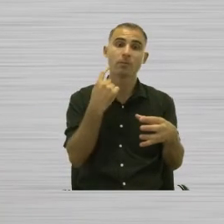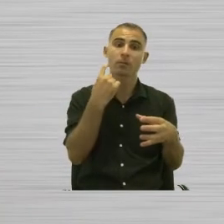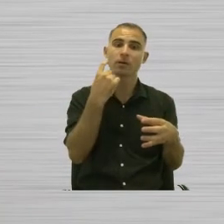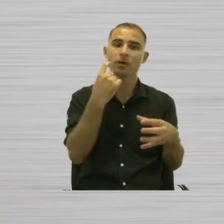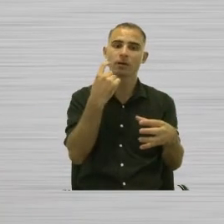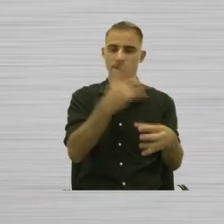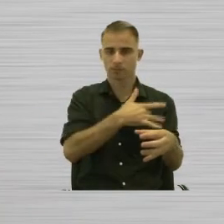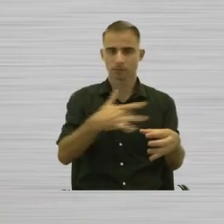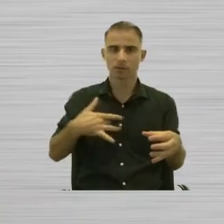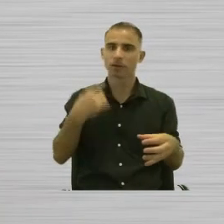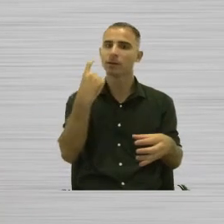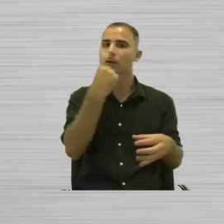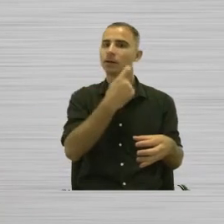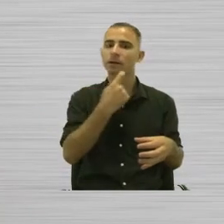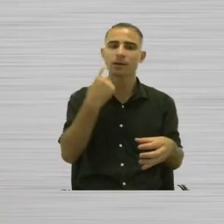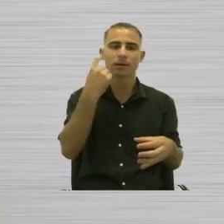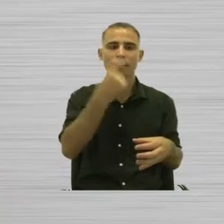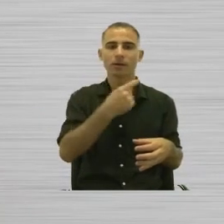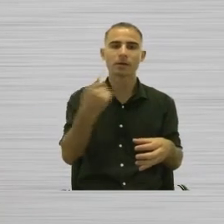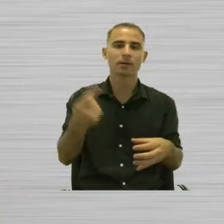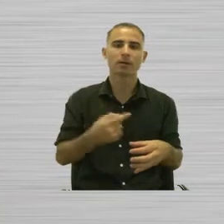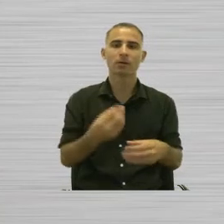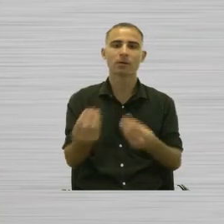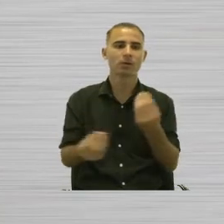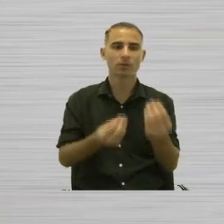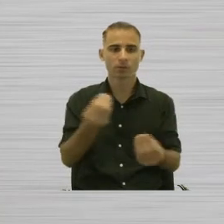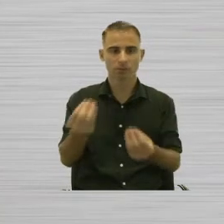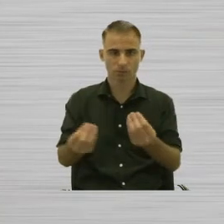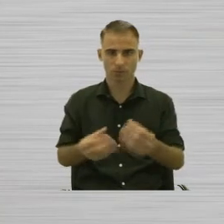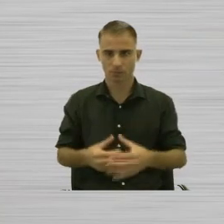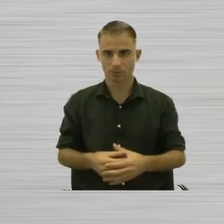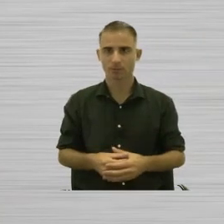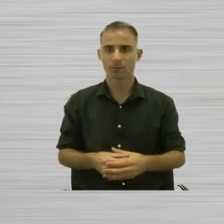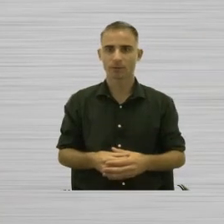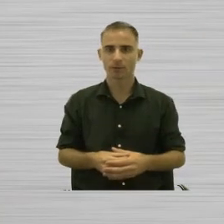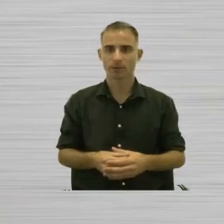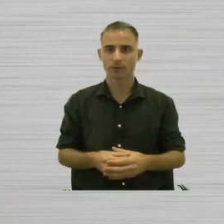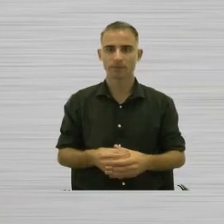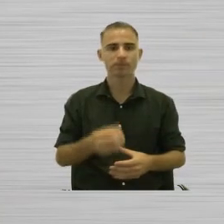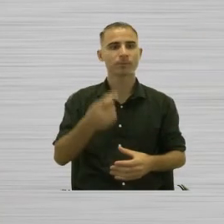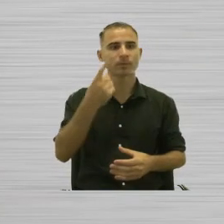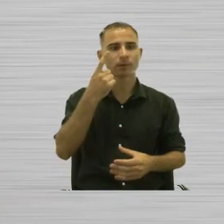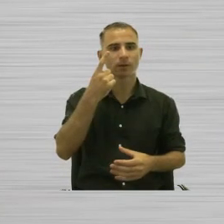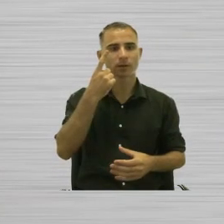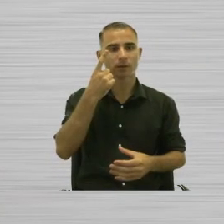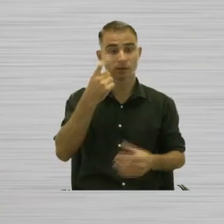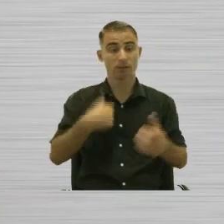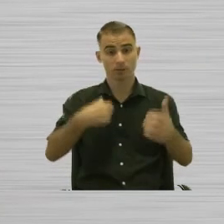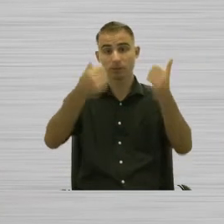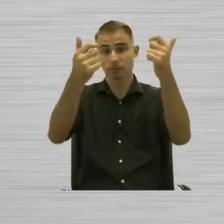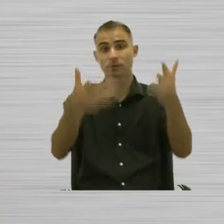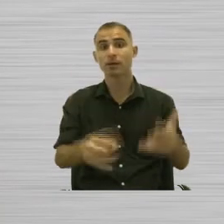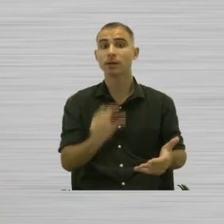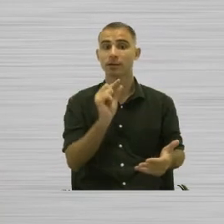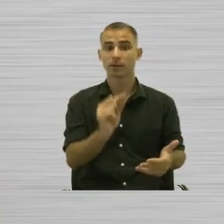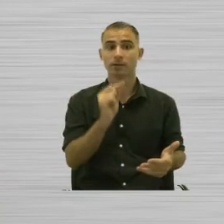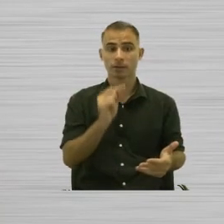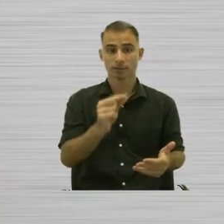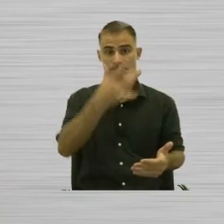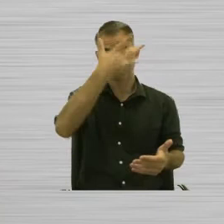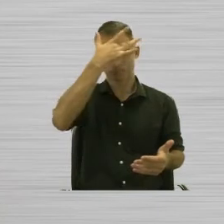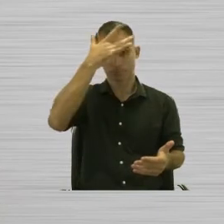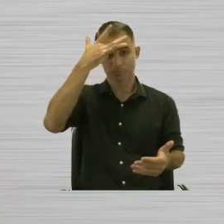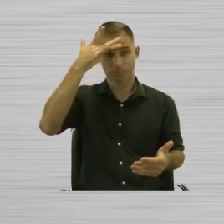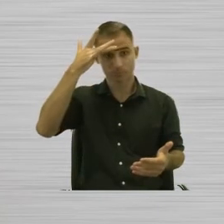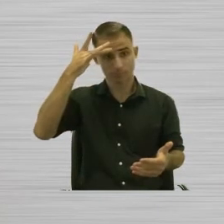A articulação da rede de cuidado a pacientes, eu falo assim, que pacientes que demandam muitos cuidados,